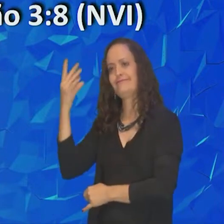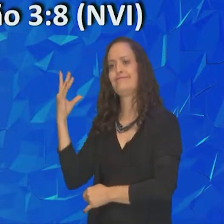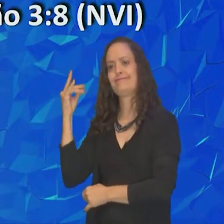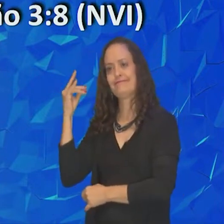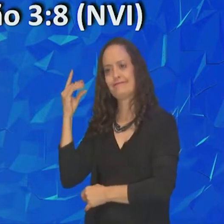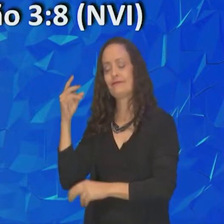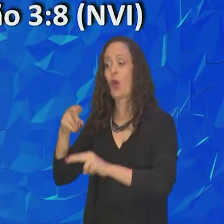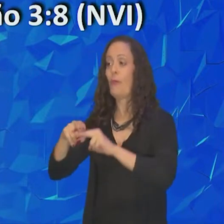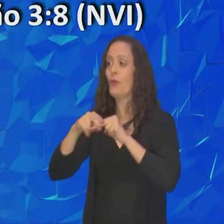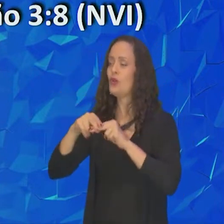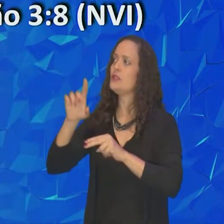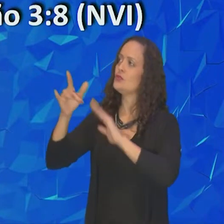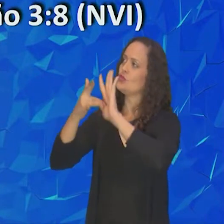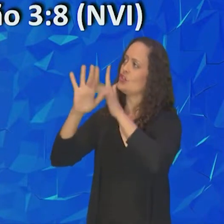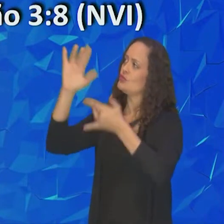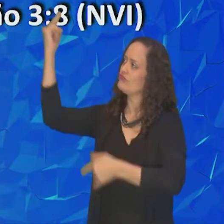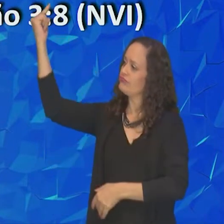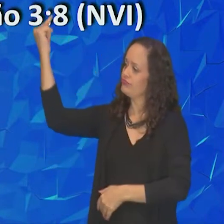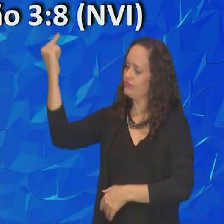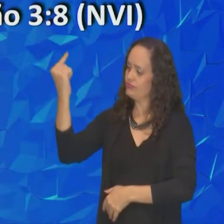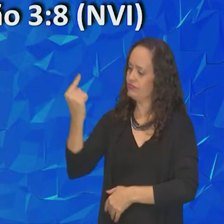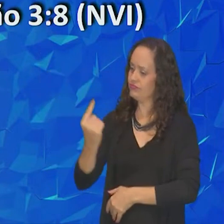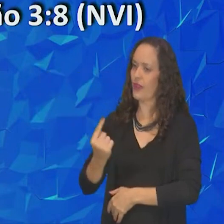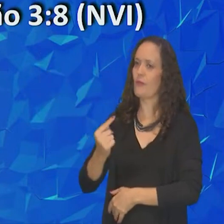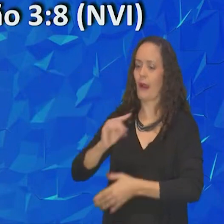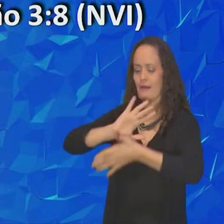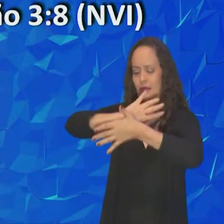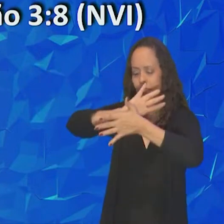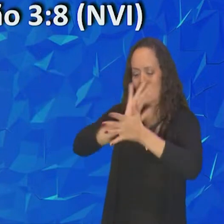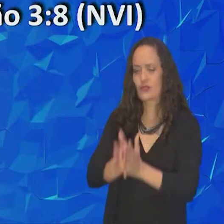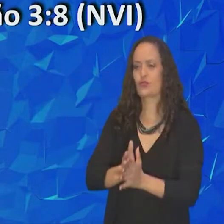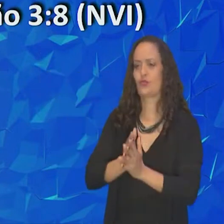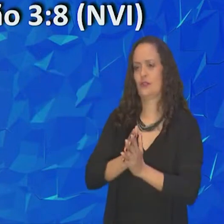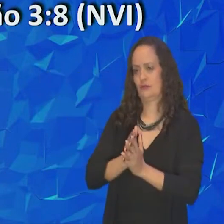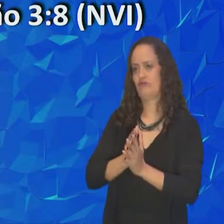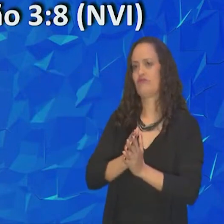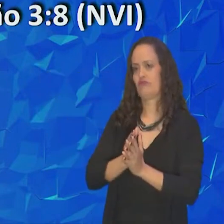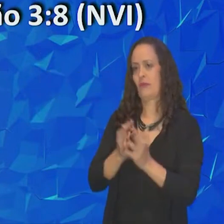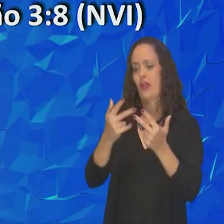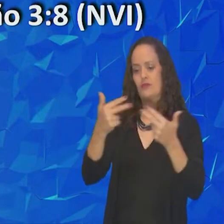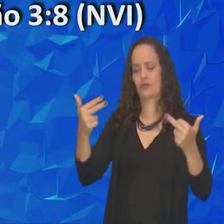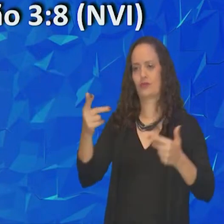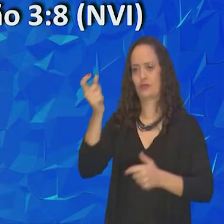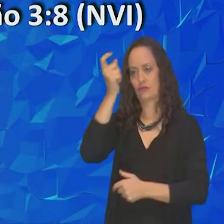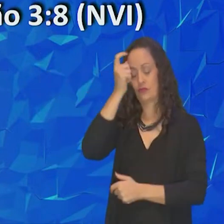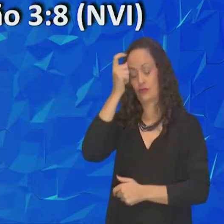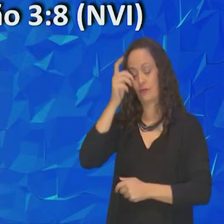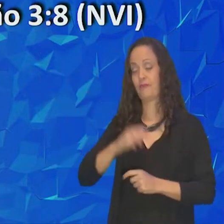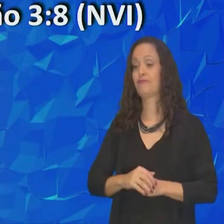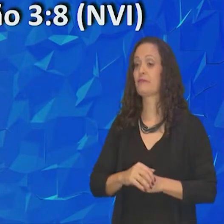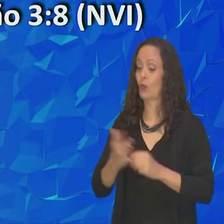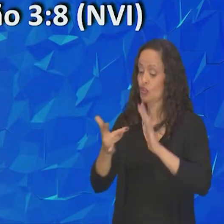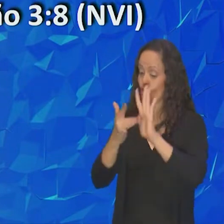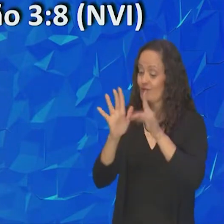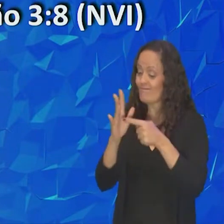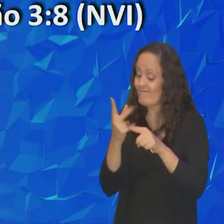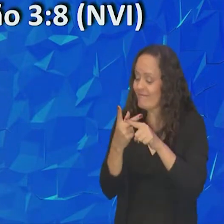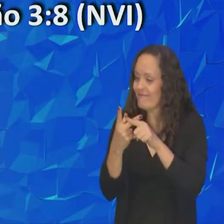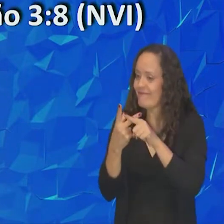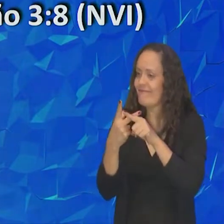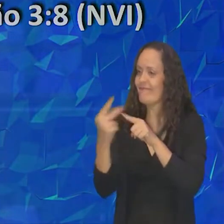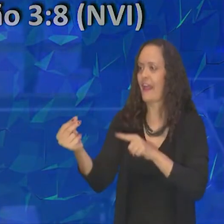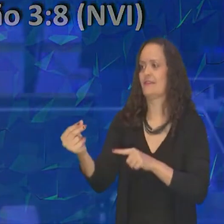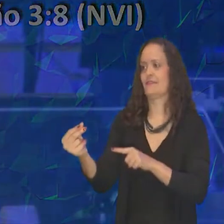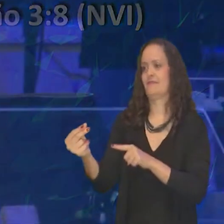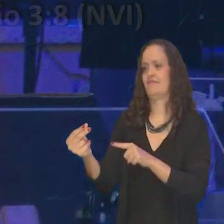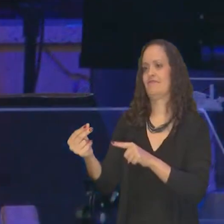Deus se manifestou, para destruir as obras do diabo. Jesus vence esta vitória,